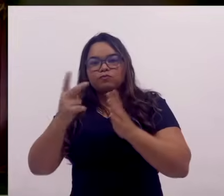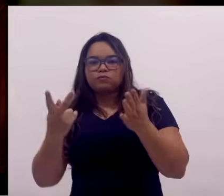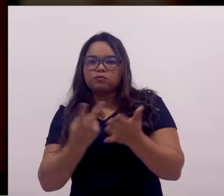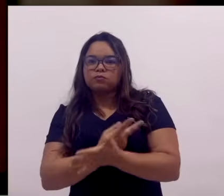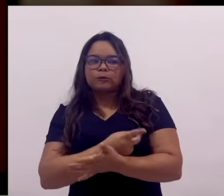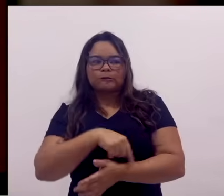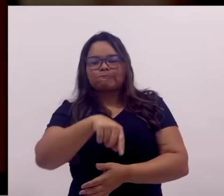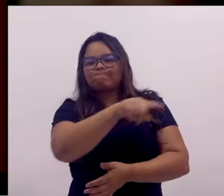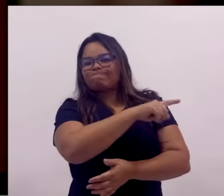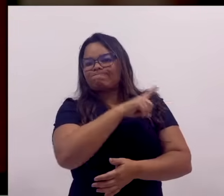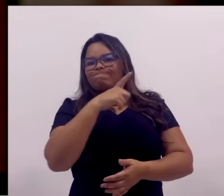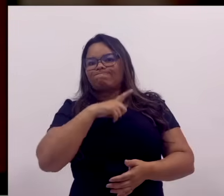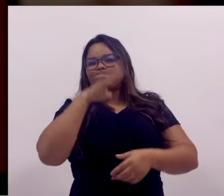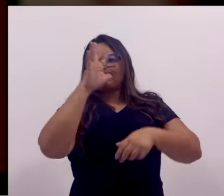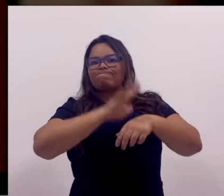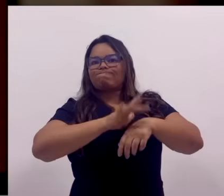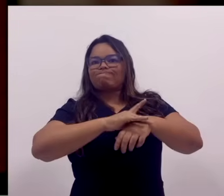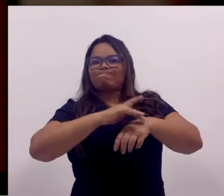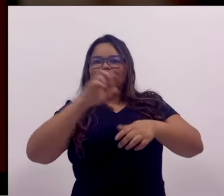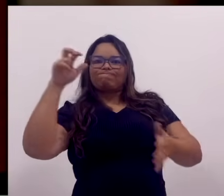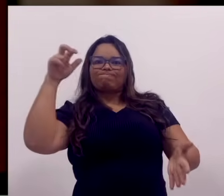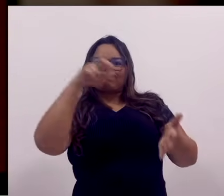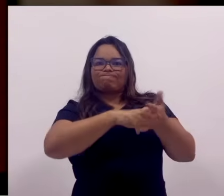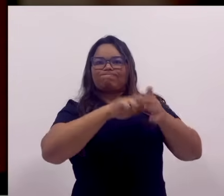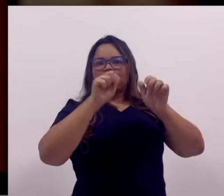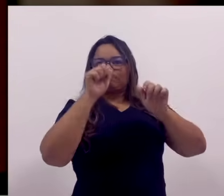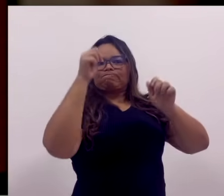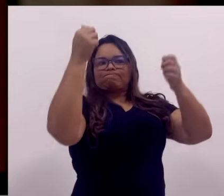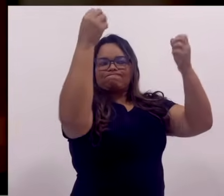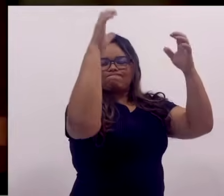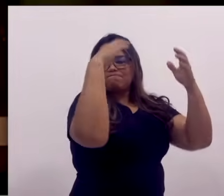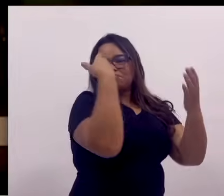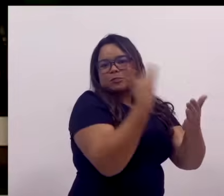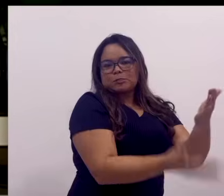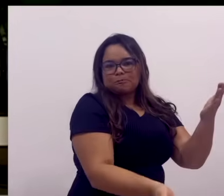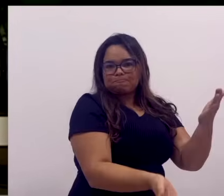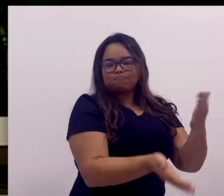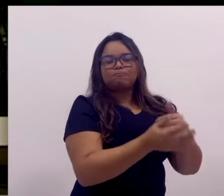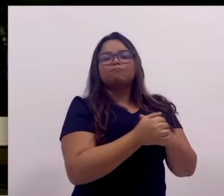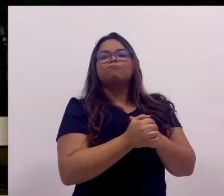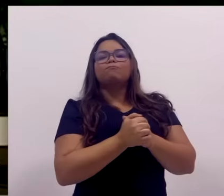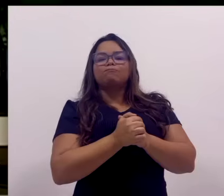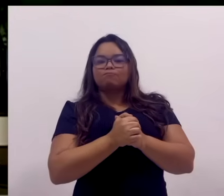Vamos ver nesse caso se eles cederam. Pérgamo significa elevação.